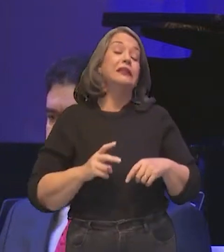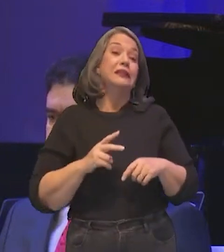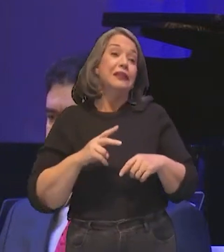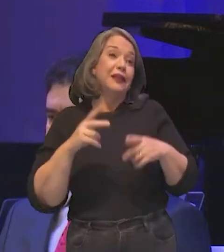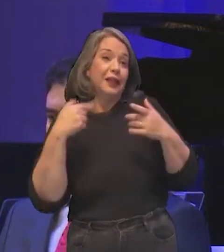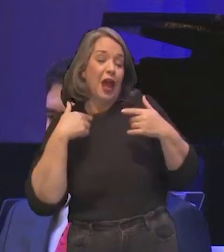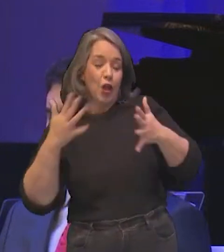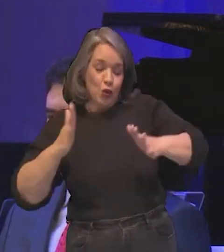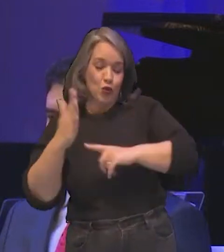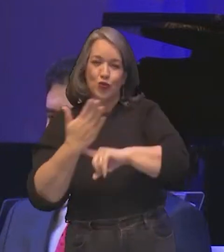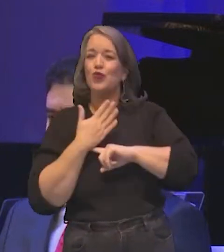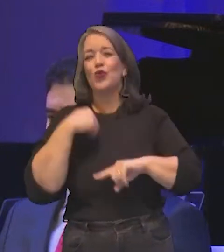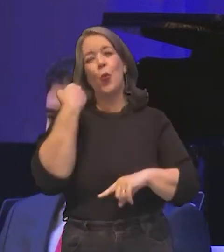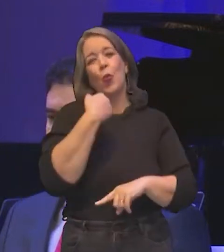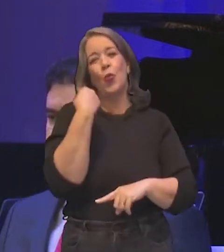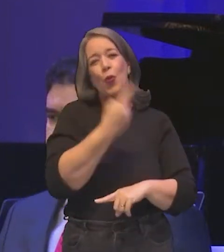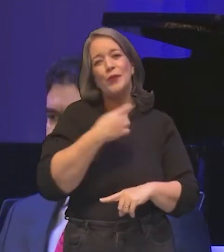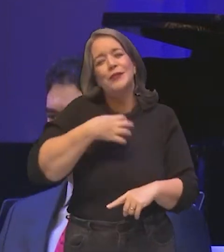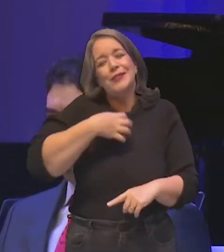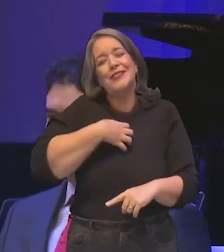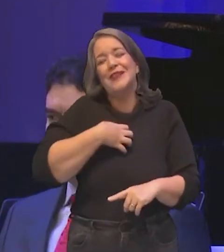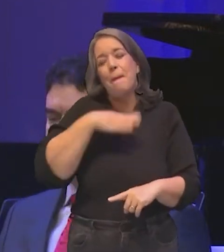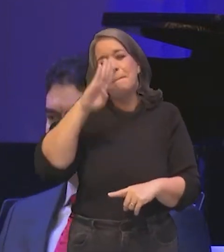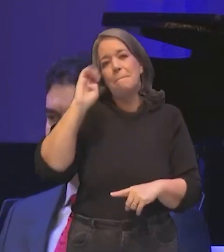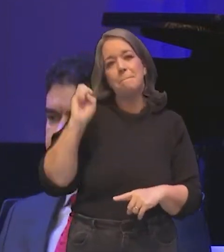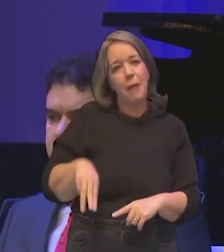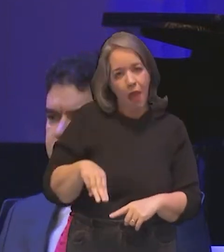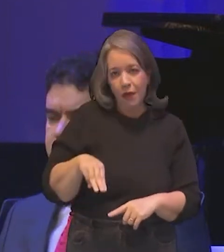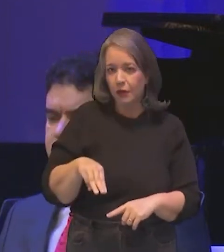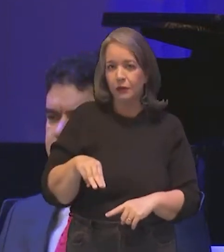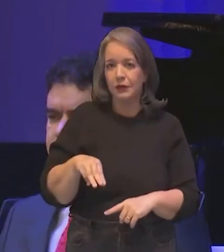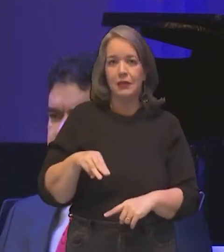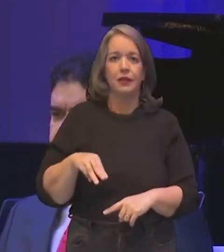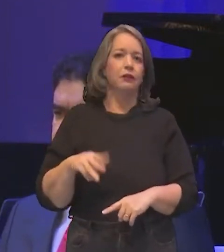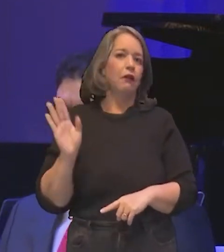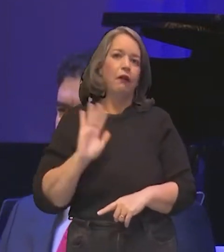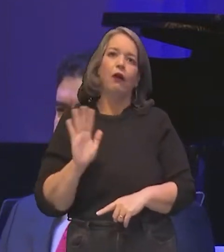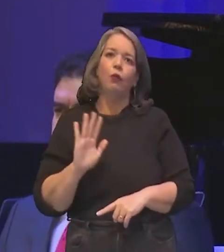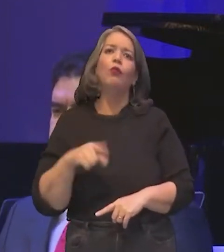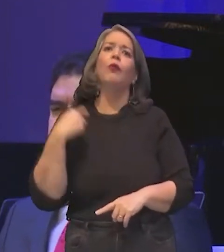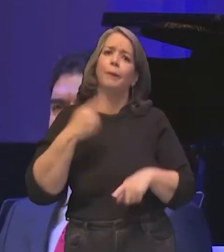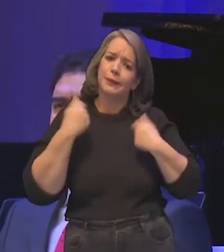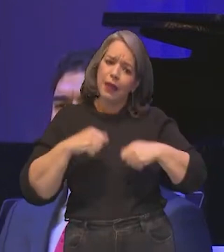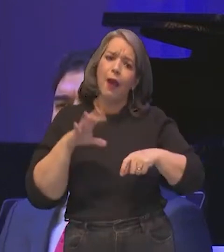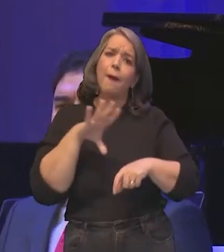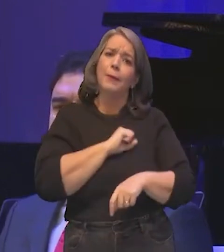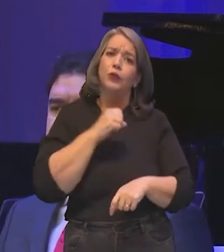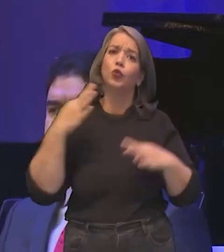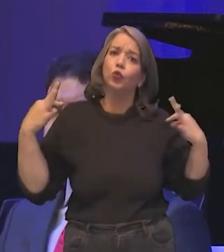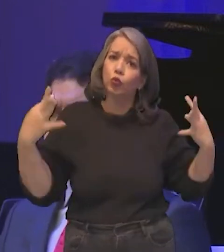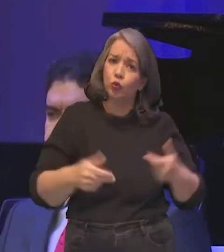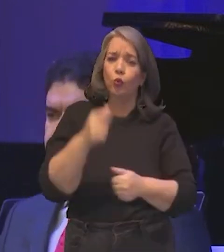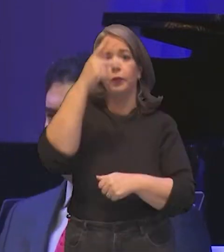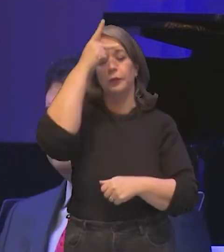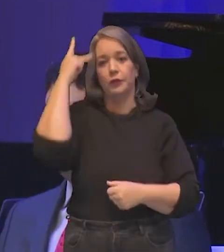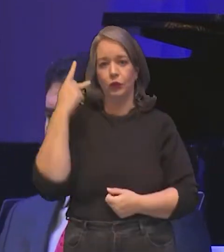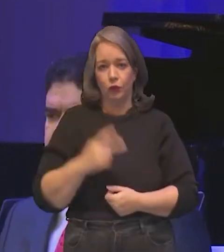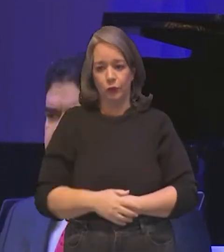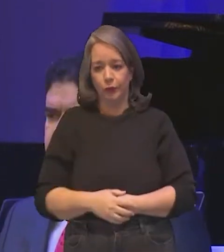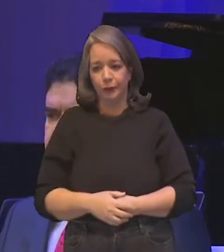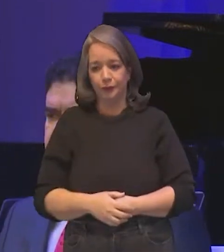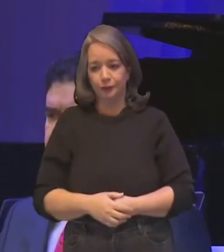Se você voltar aqui a alguns versículos, nesse mesmo texto, no verso 3, está escrito o seguinte: porque